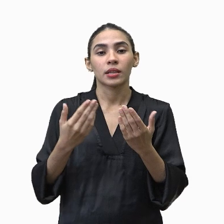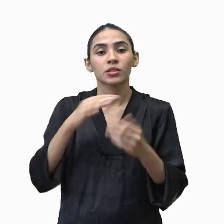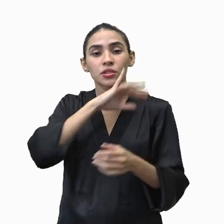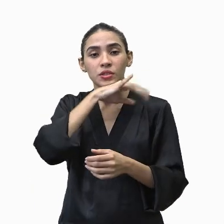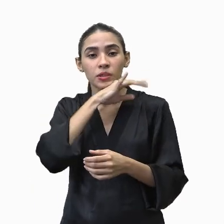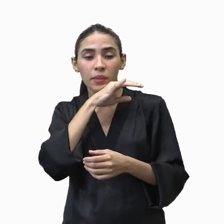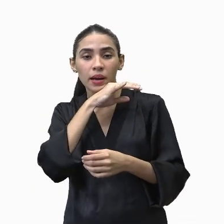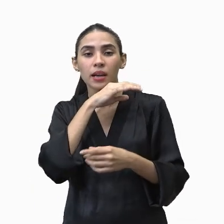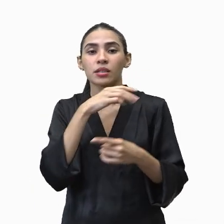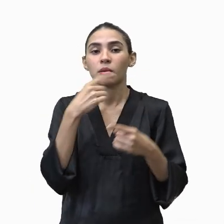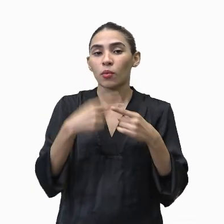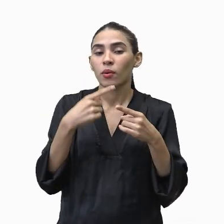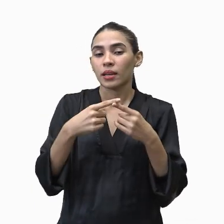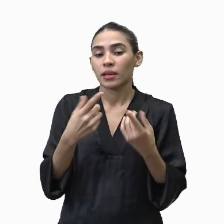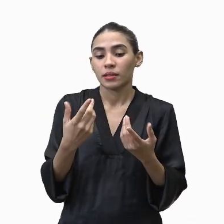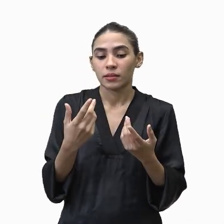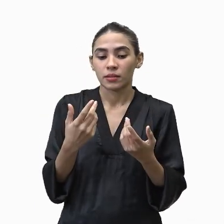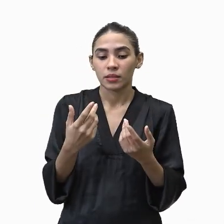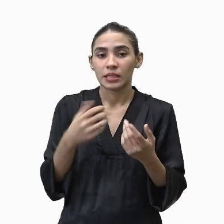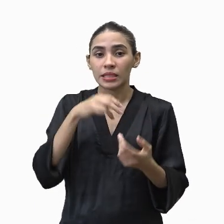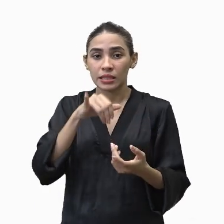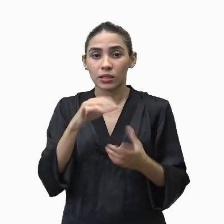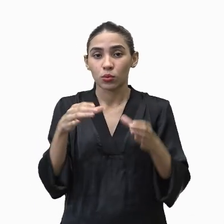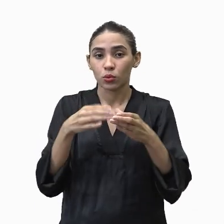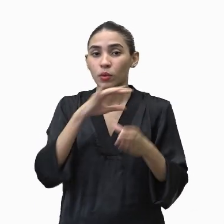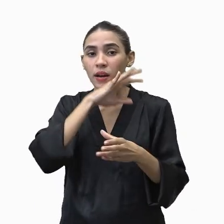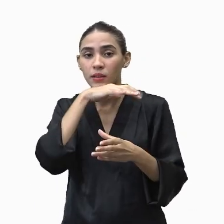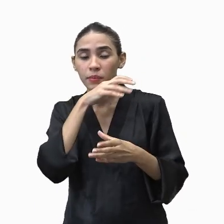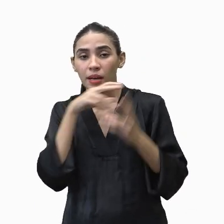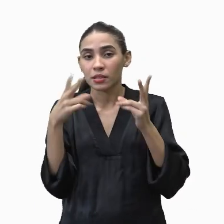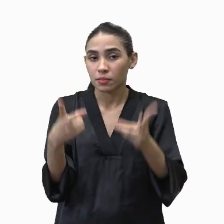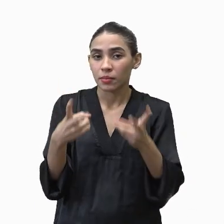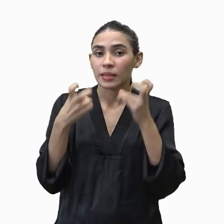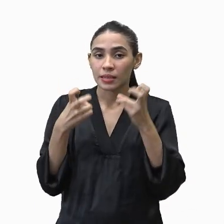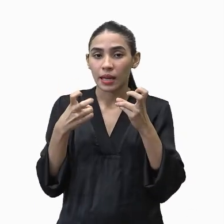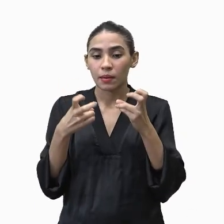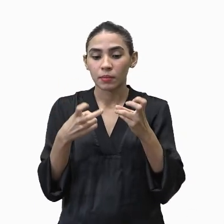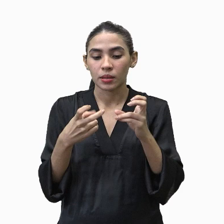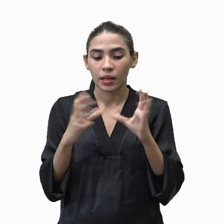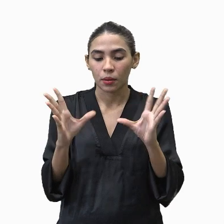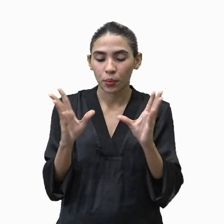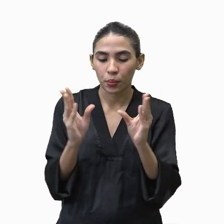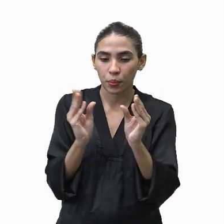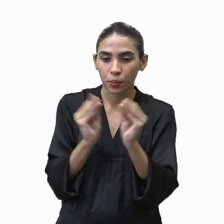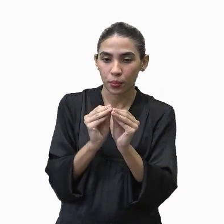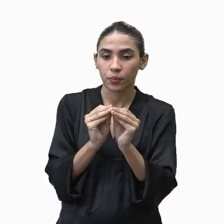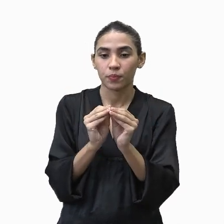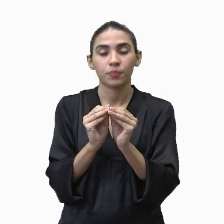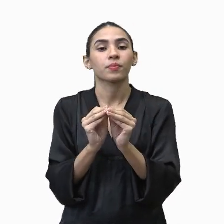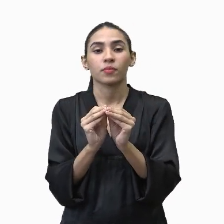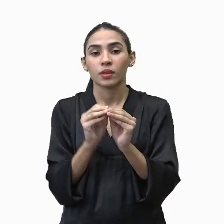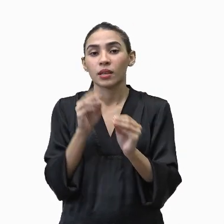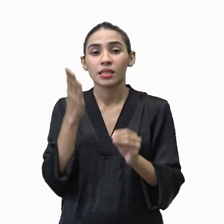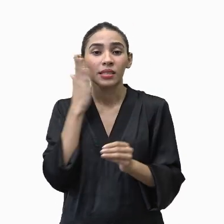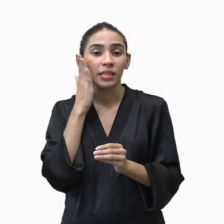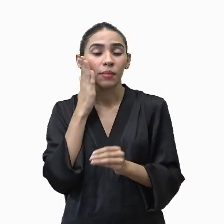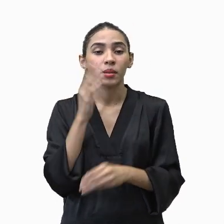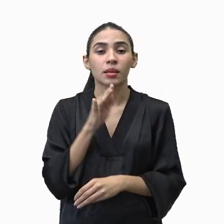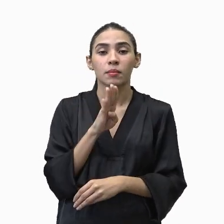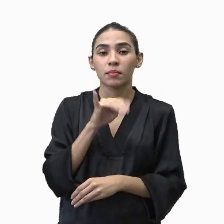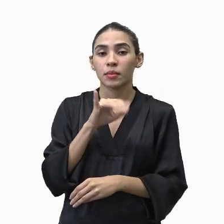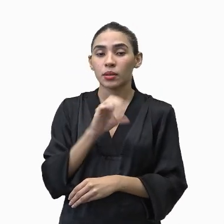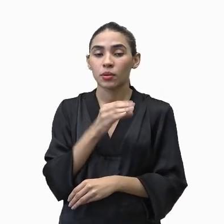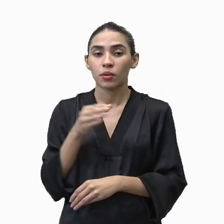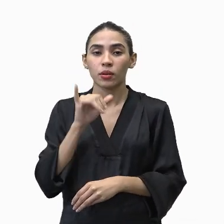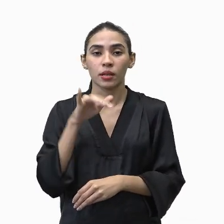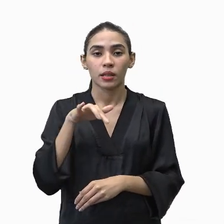sensibilidade. Assim que eles detectam que a população está diminuindo, eles sabem que esse bioindicador já